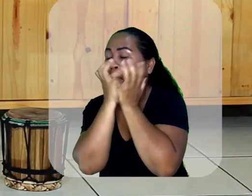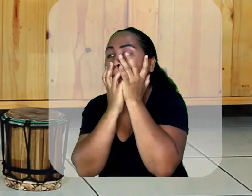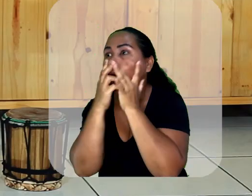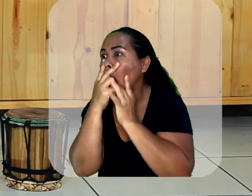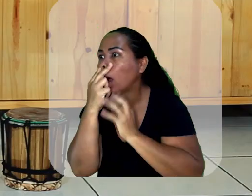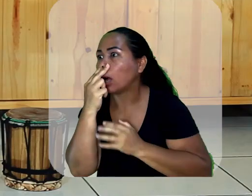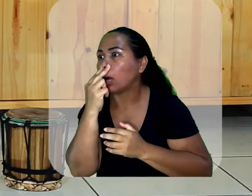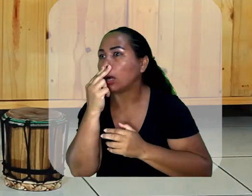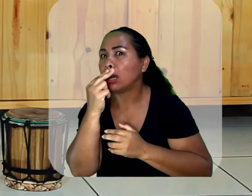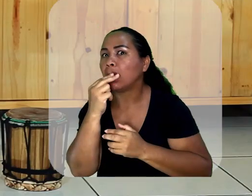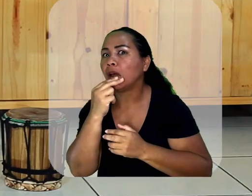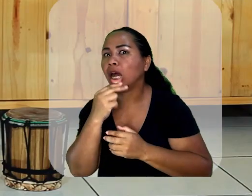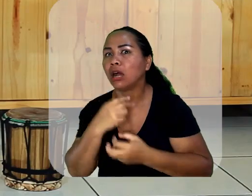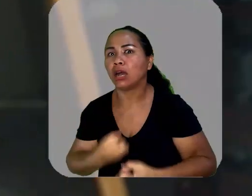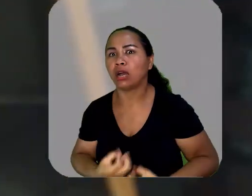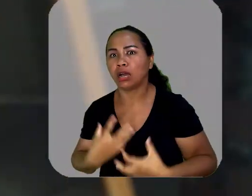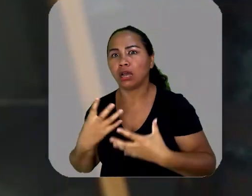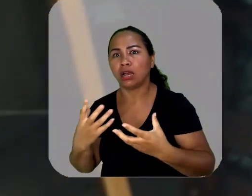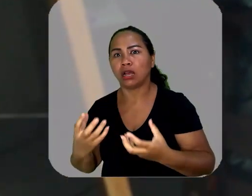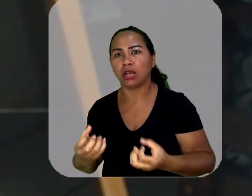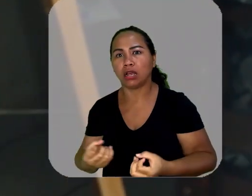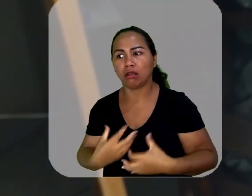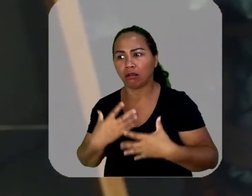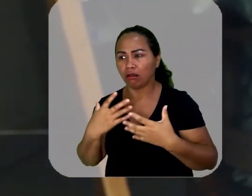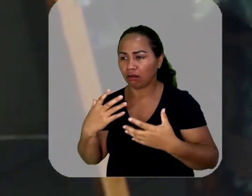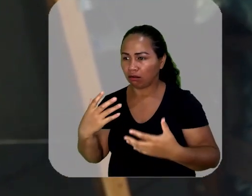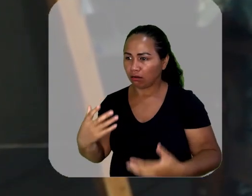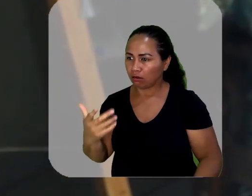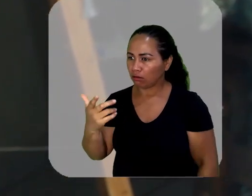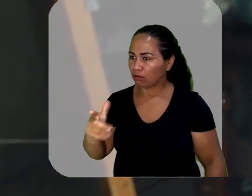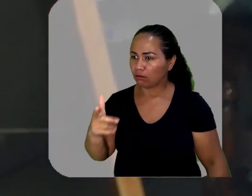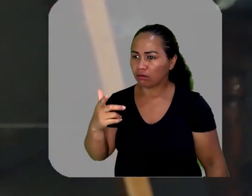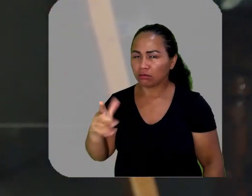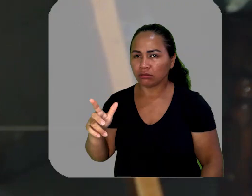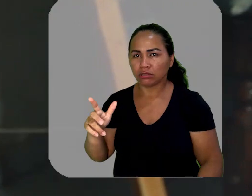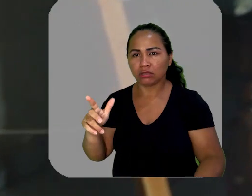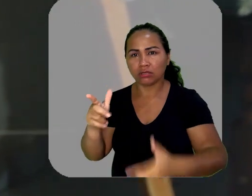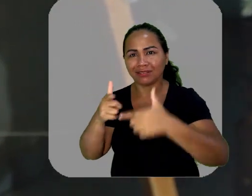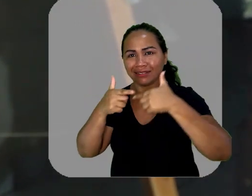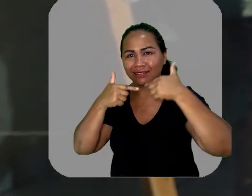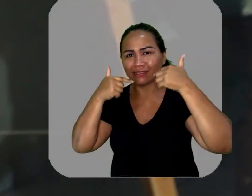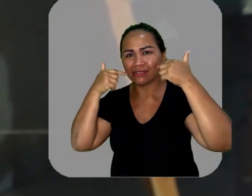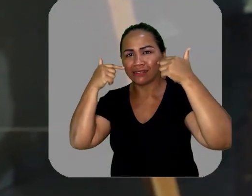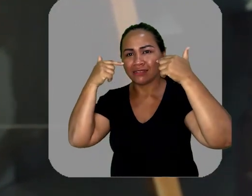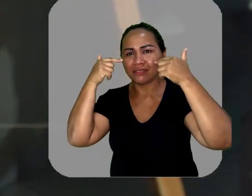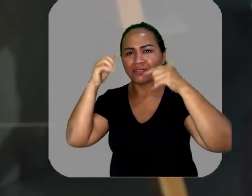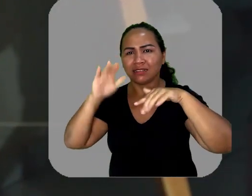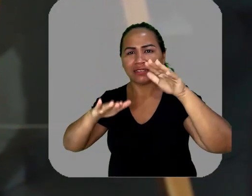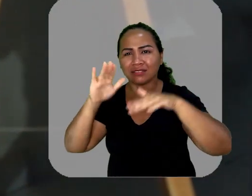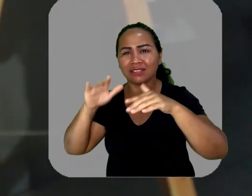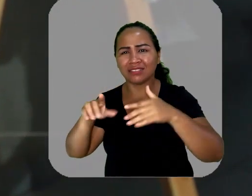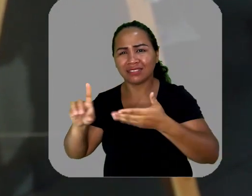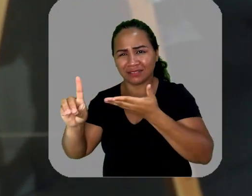Ao mesmo tempo, me oferecia um sorriso doce e me encantava com as cantigas de